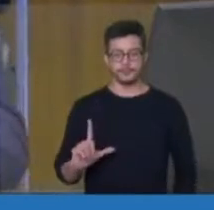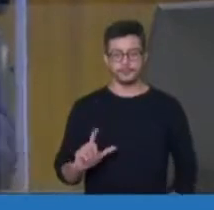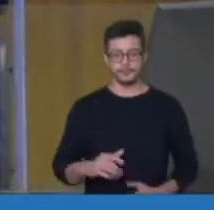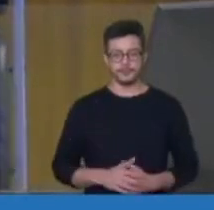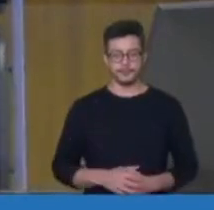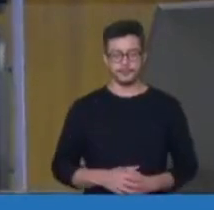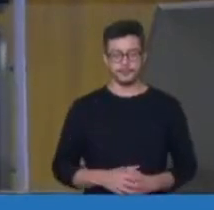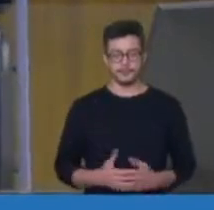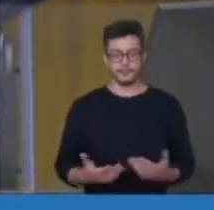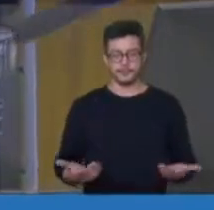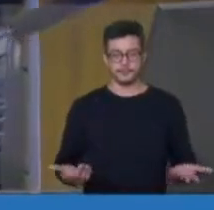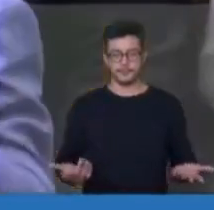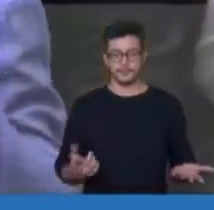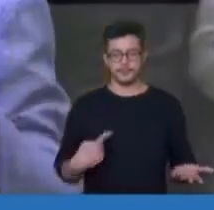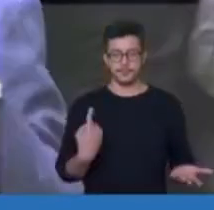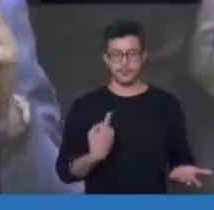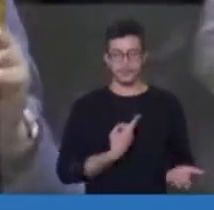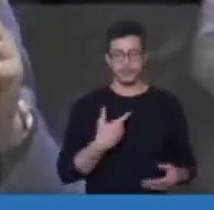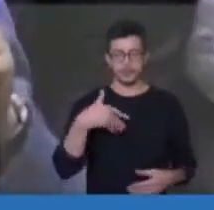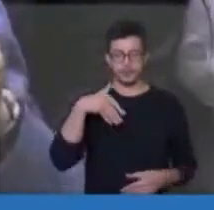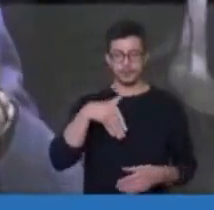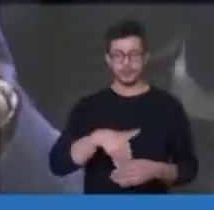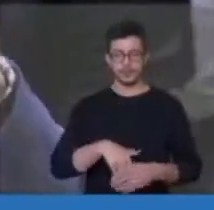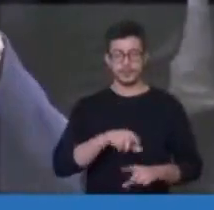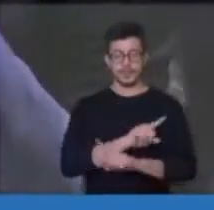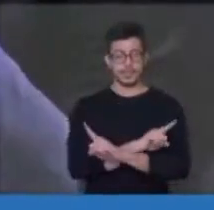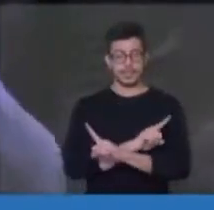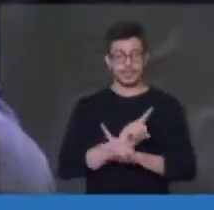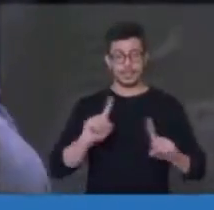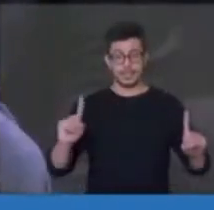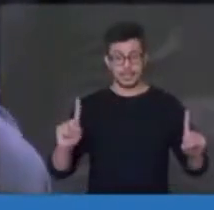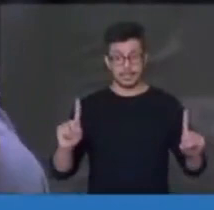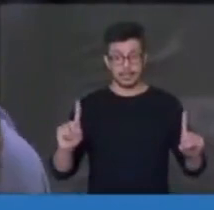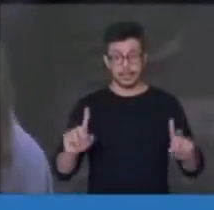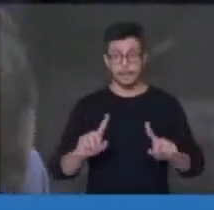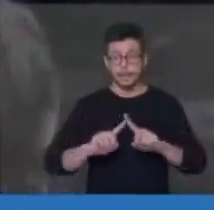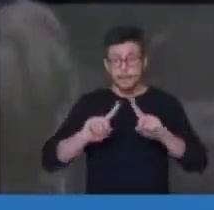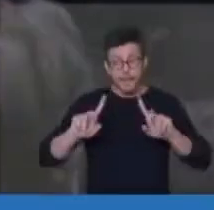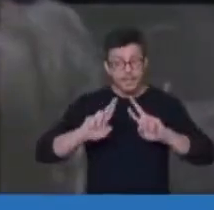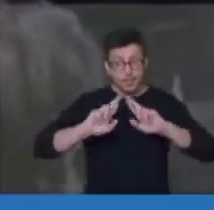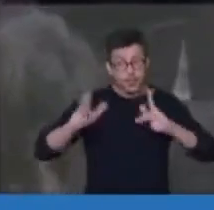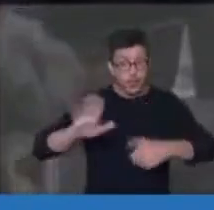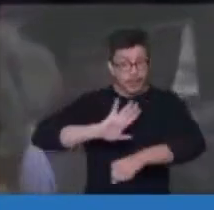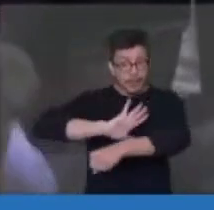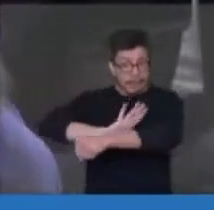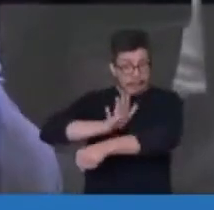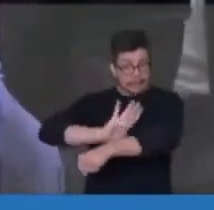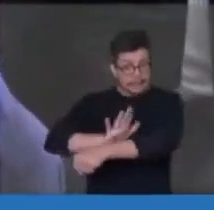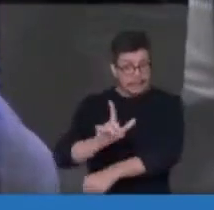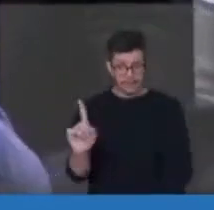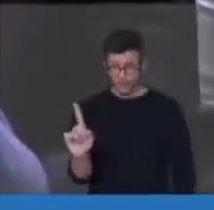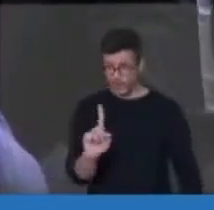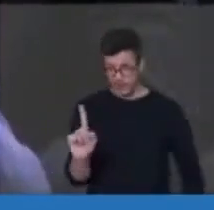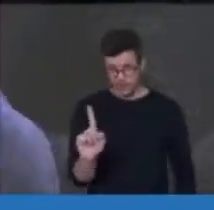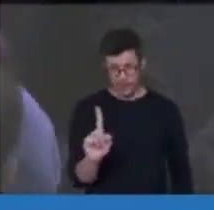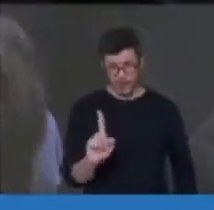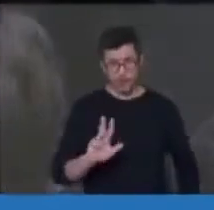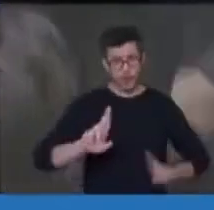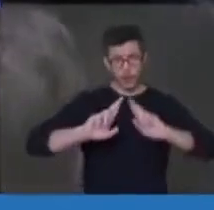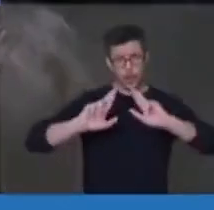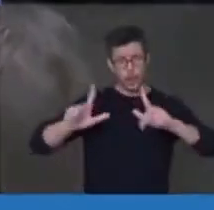Presidente, PL orienta não, mas não tem nada a ver com racismo, nada contra negros,